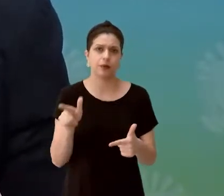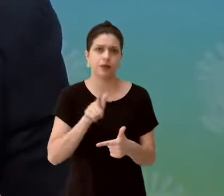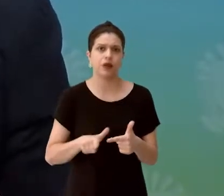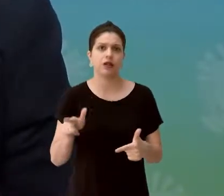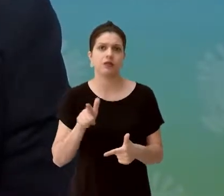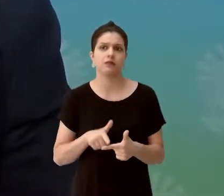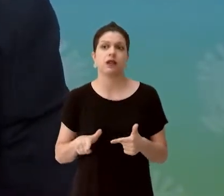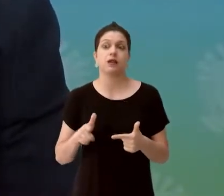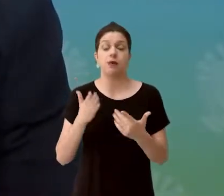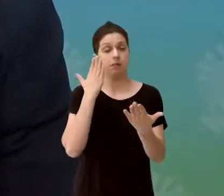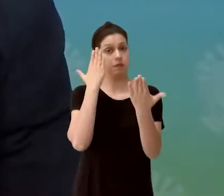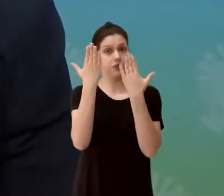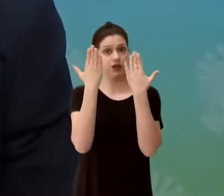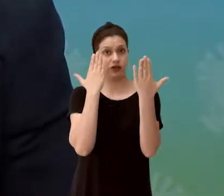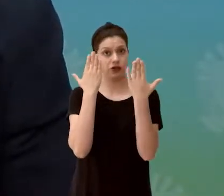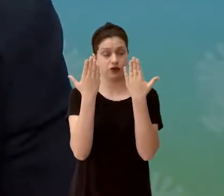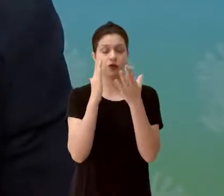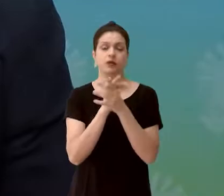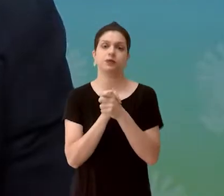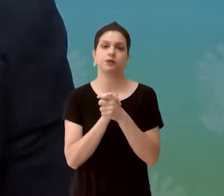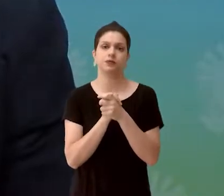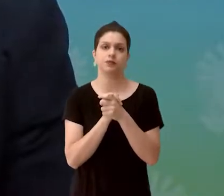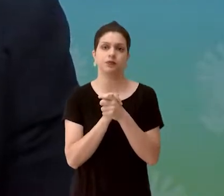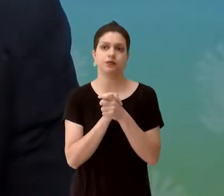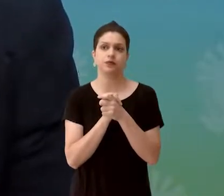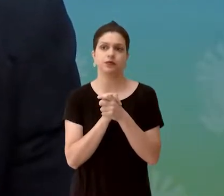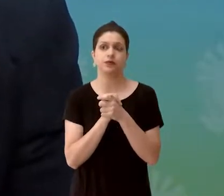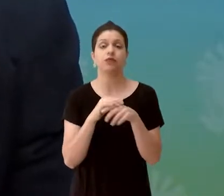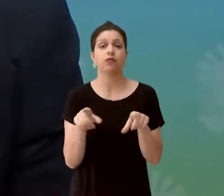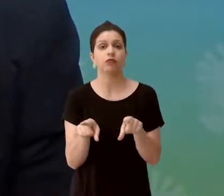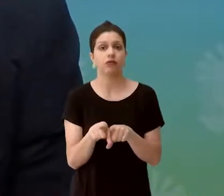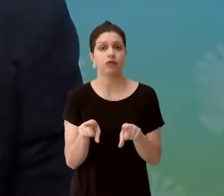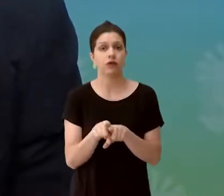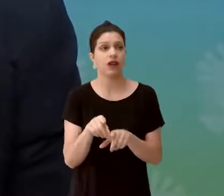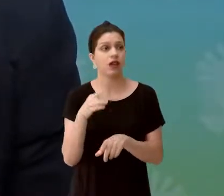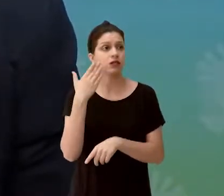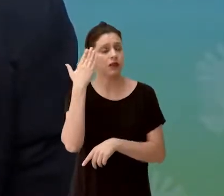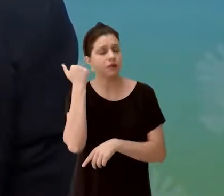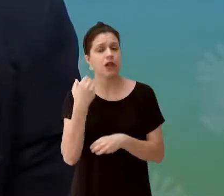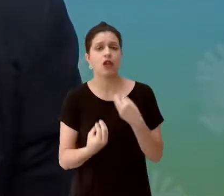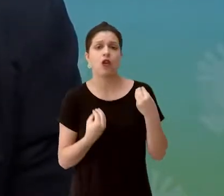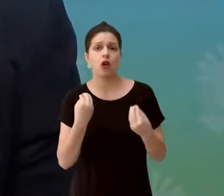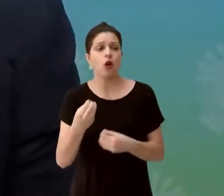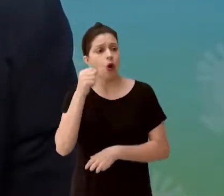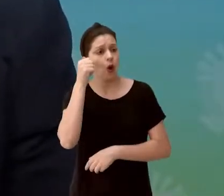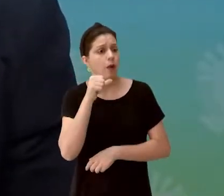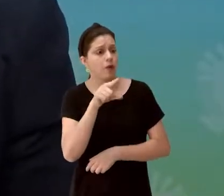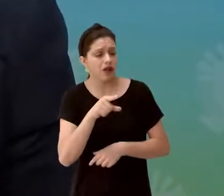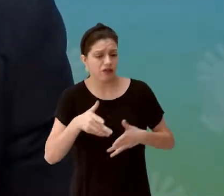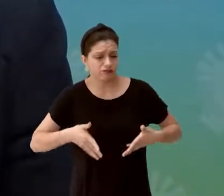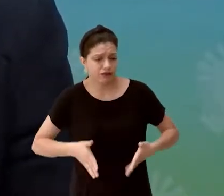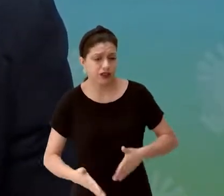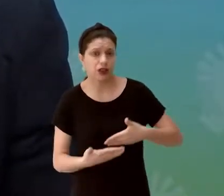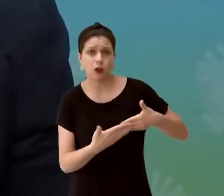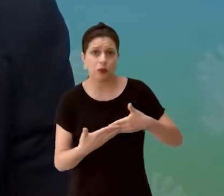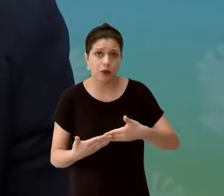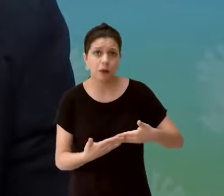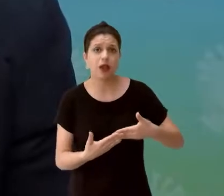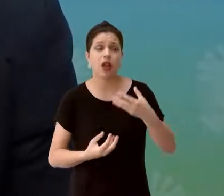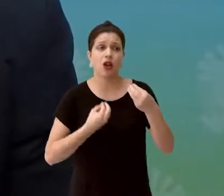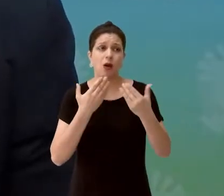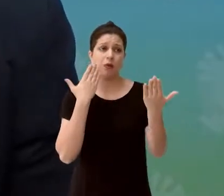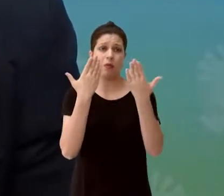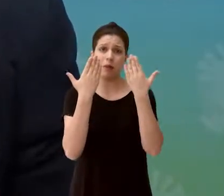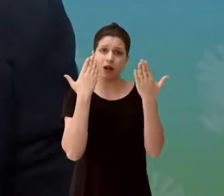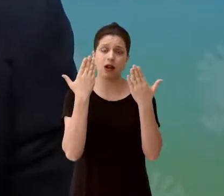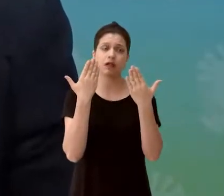esses problemas com as pessoas através de acompanhamento psicológico, mas que seja feito um acompanhamento de saber como é que está o estado dela, que ela, para